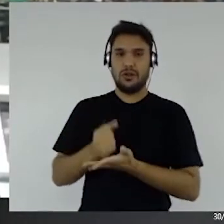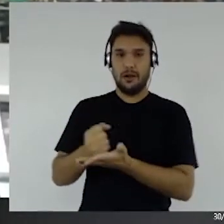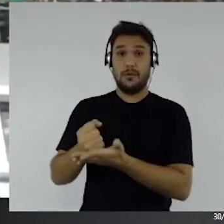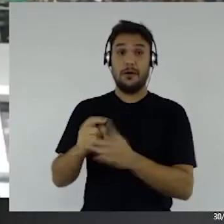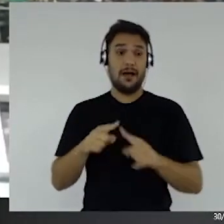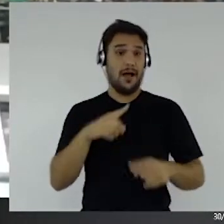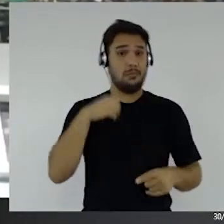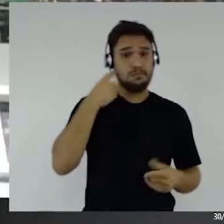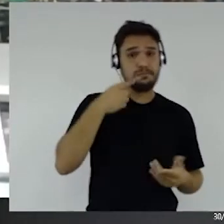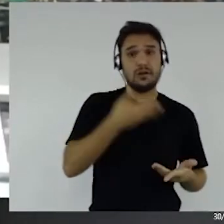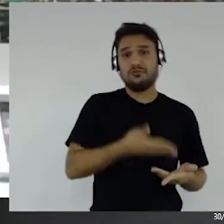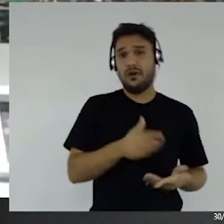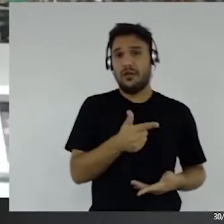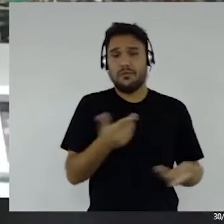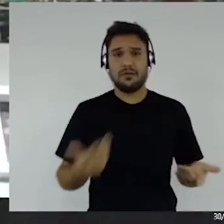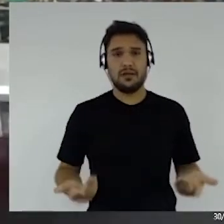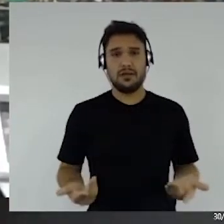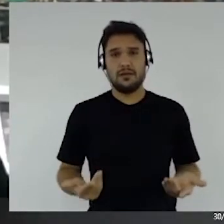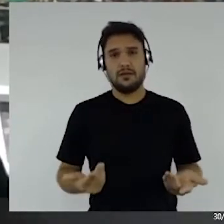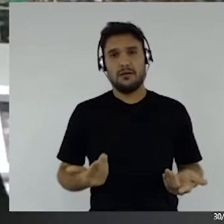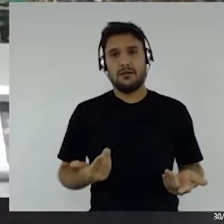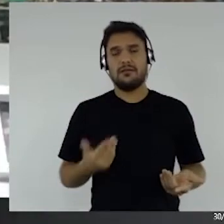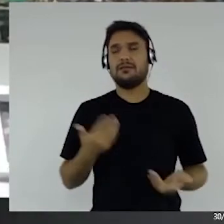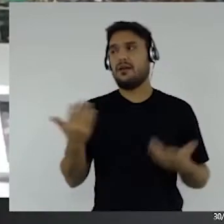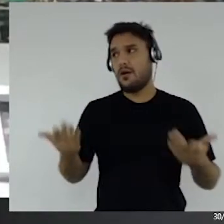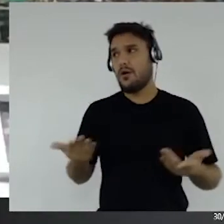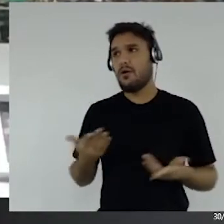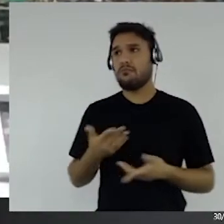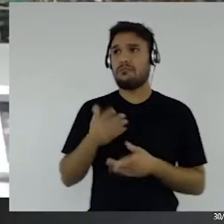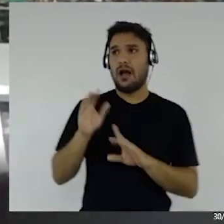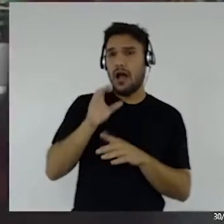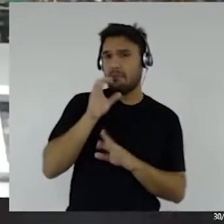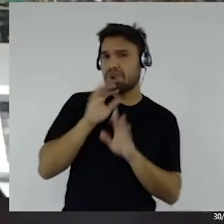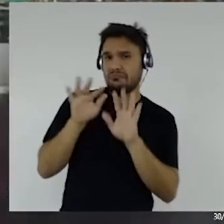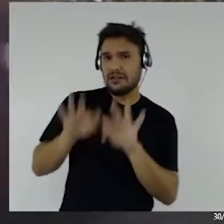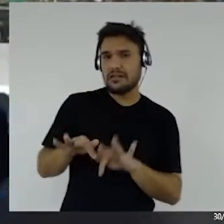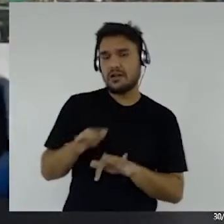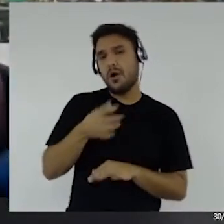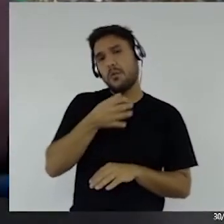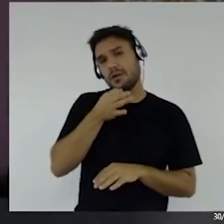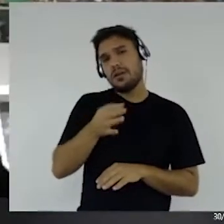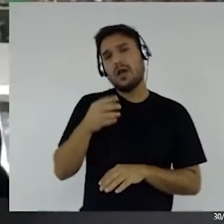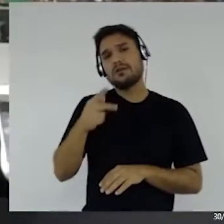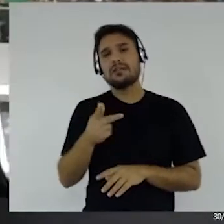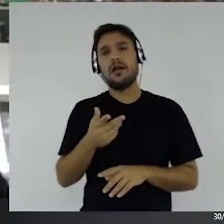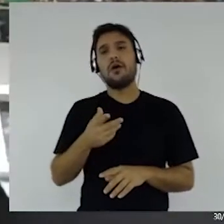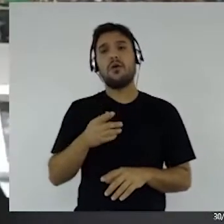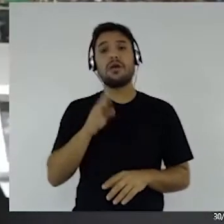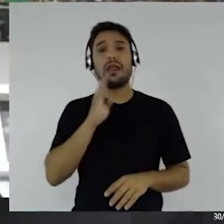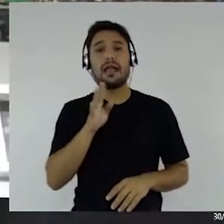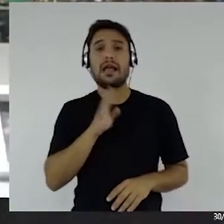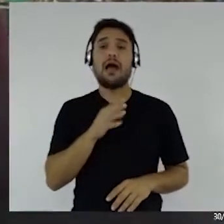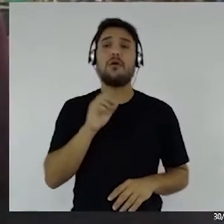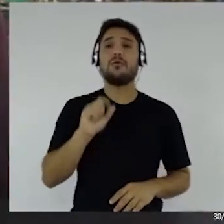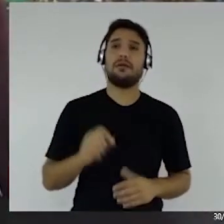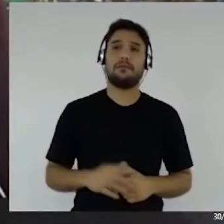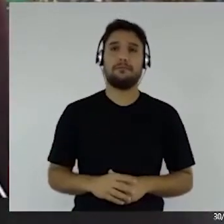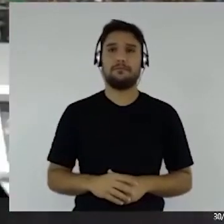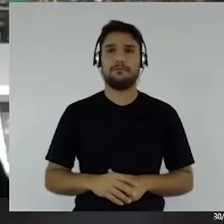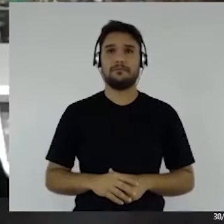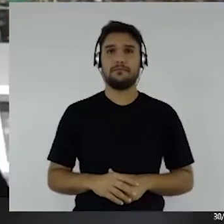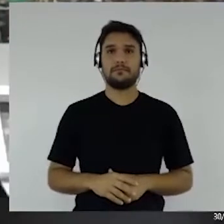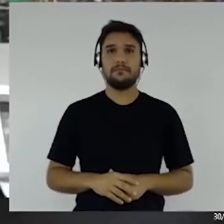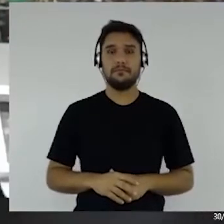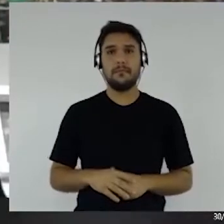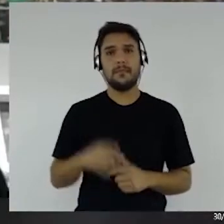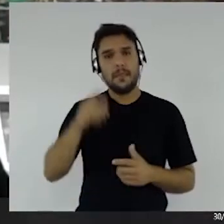os advogados não têm, tá? Então, assim, Dani, para encerrar, o que você acha que ficou de legal, professor Matheus?